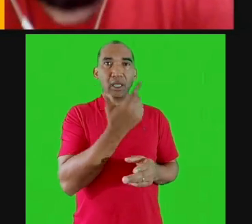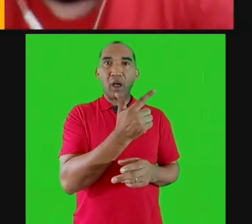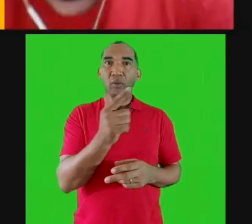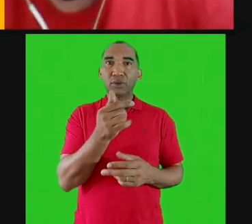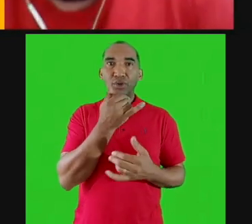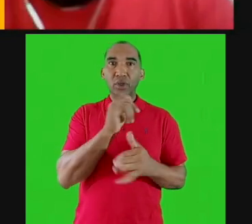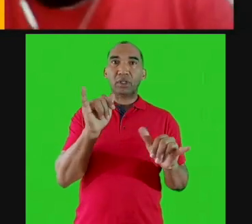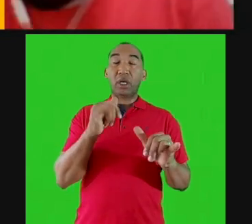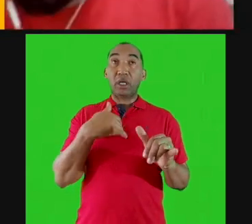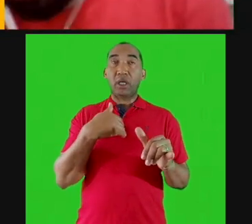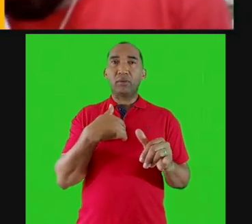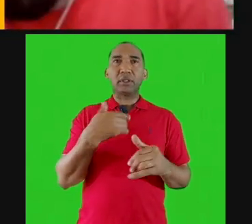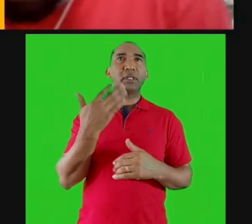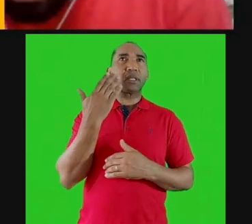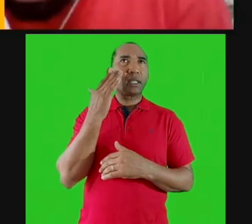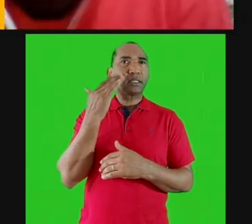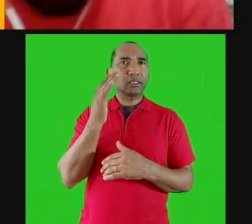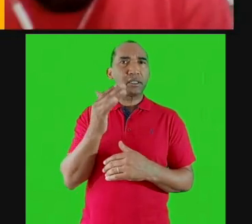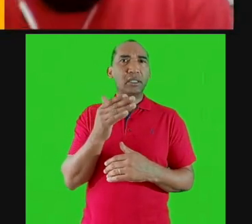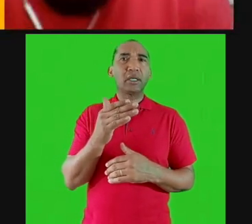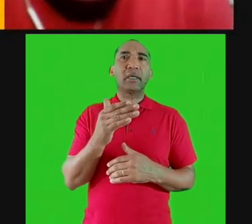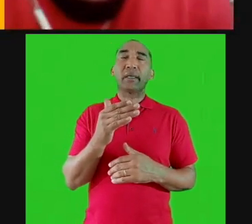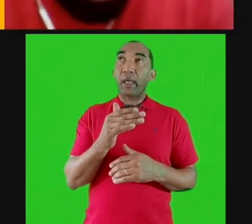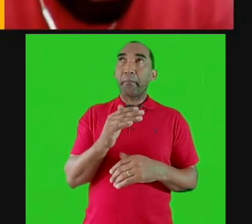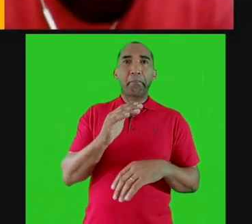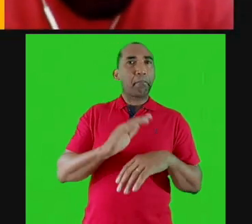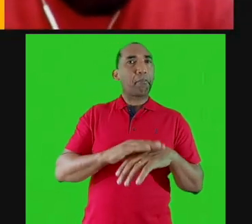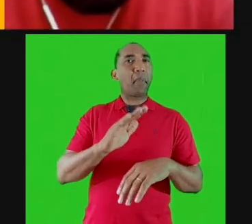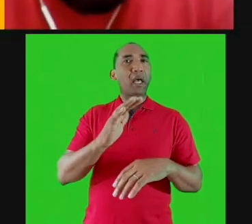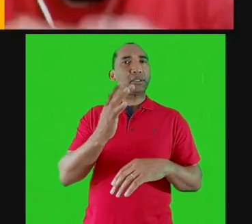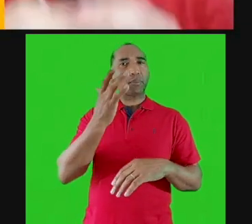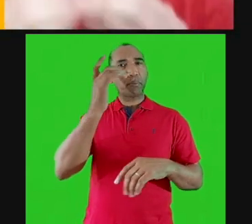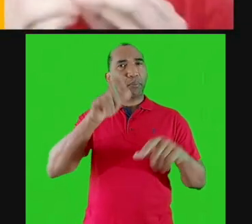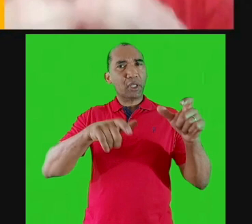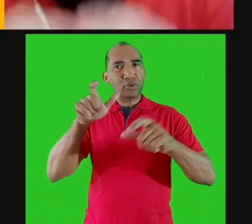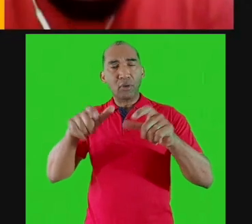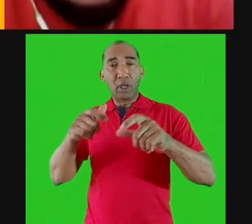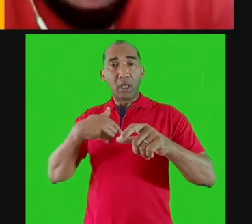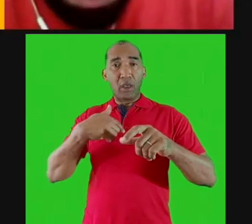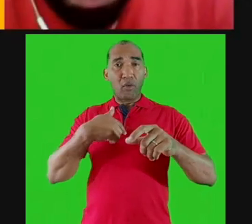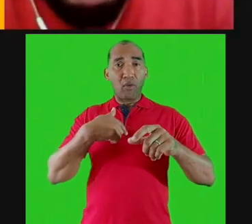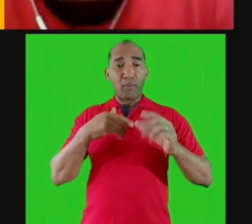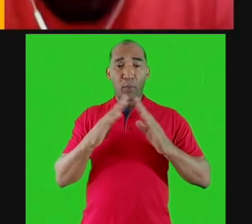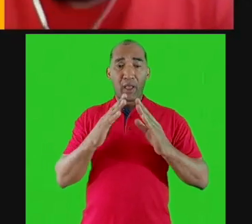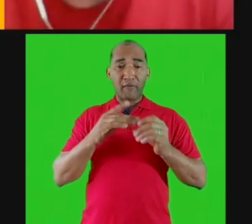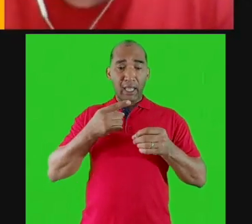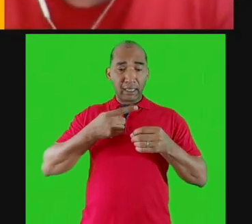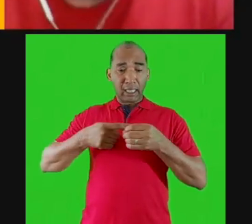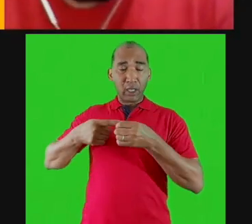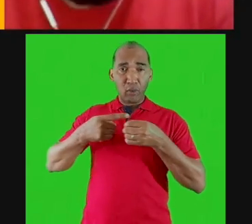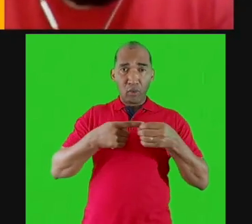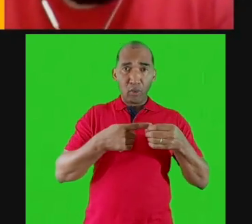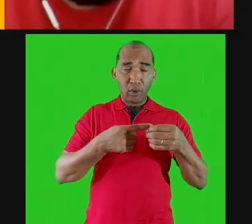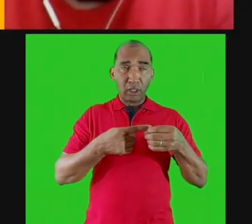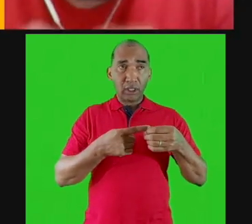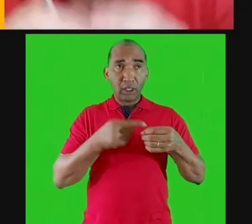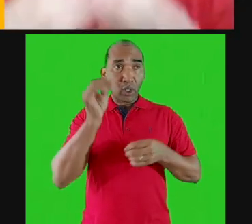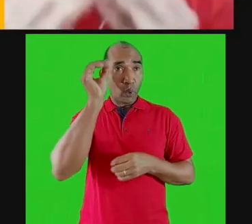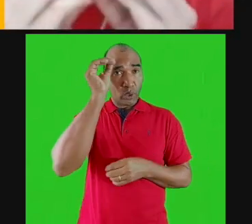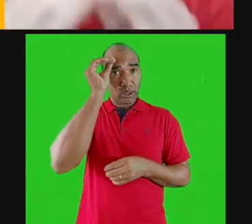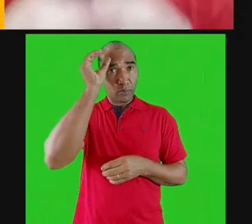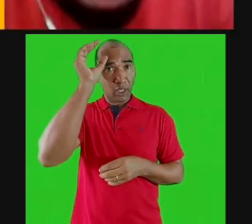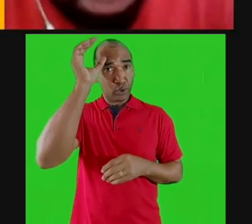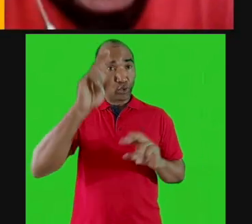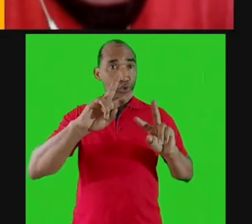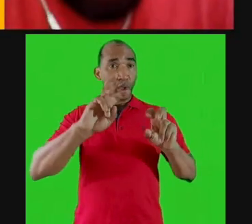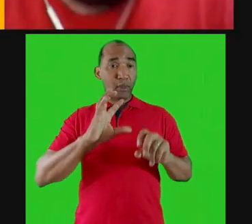trazia. E aí, quando eu entendi o impacto que aqui tinha nas pessoas, de ser aquele cara que era do interior, e que mesmo sem nenhum conhecimento sobre o que